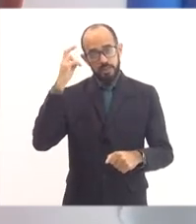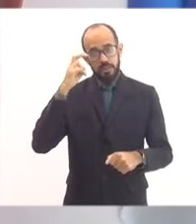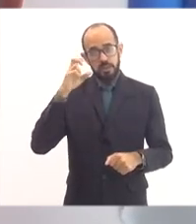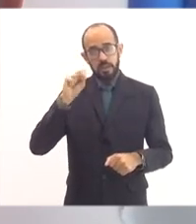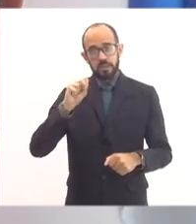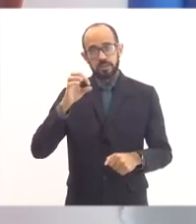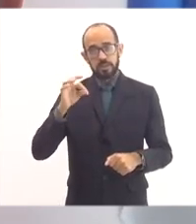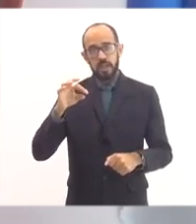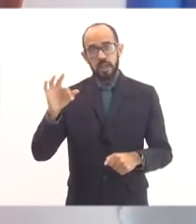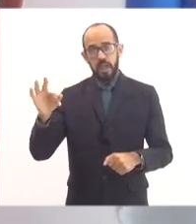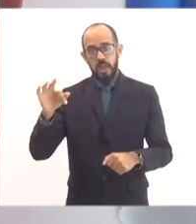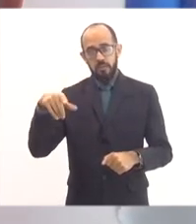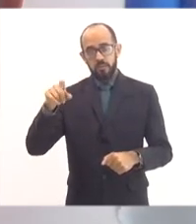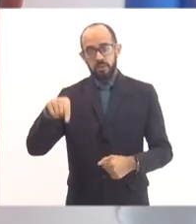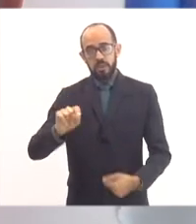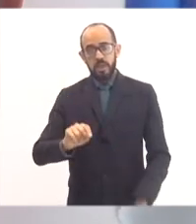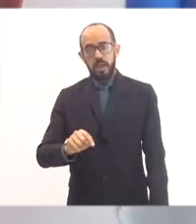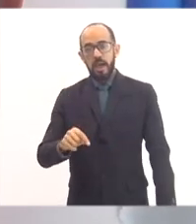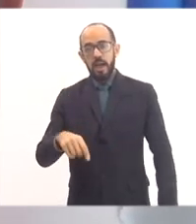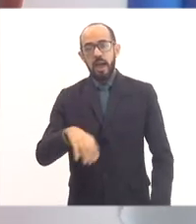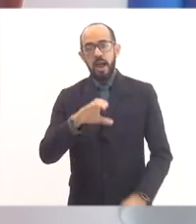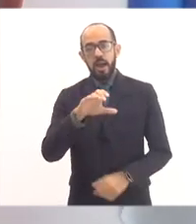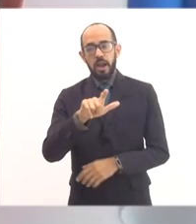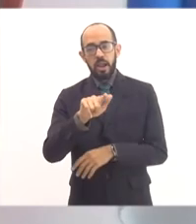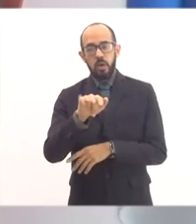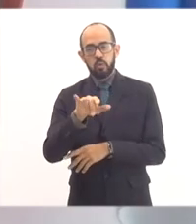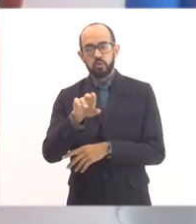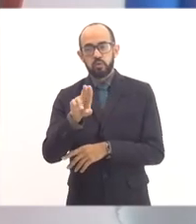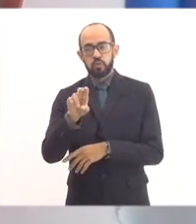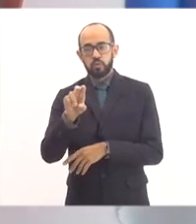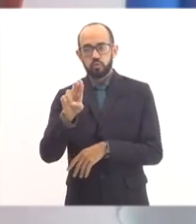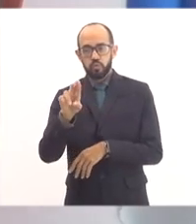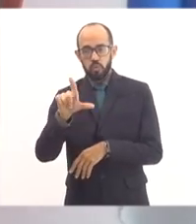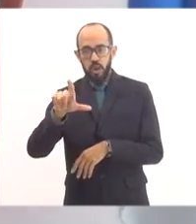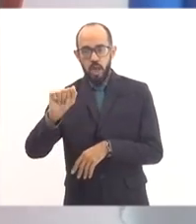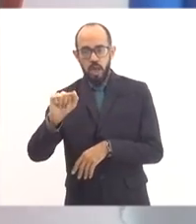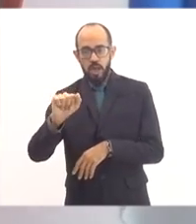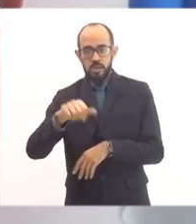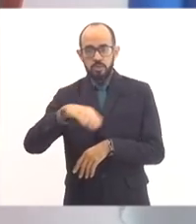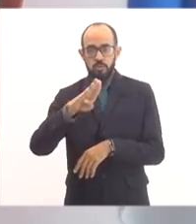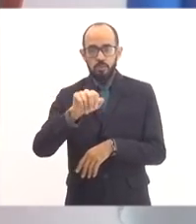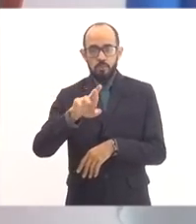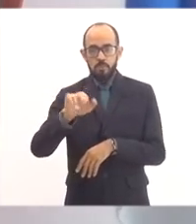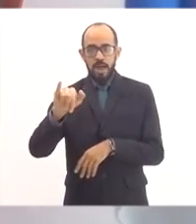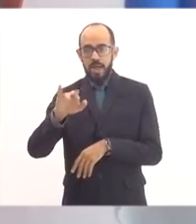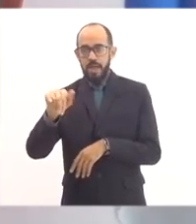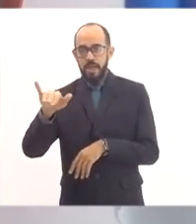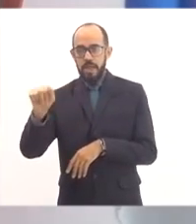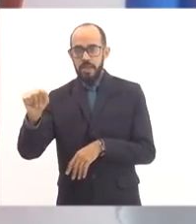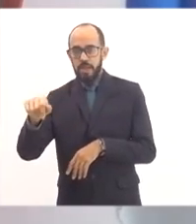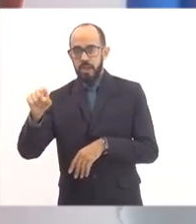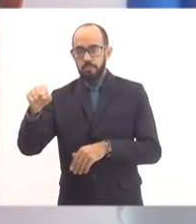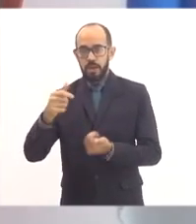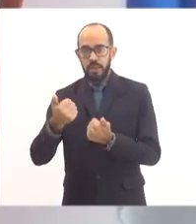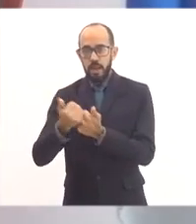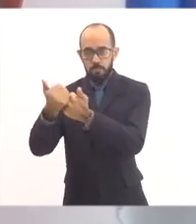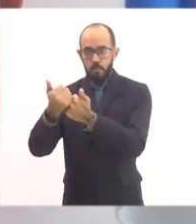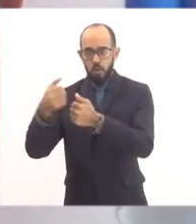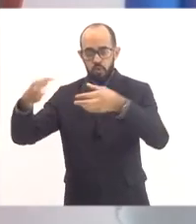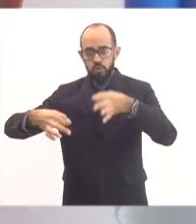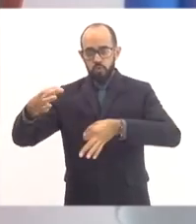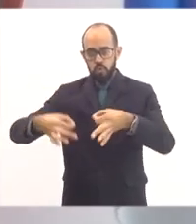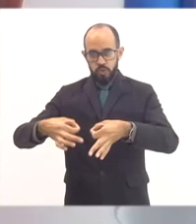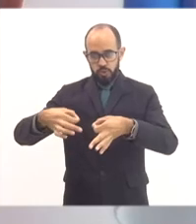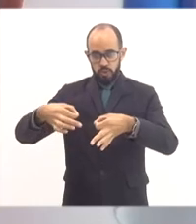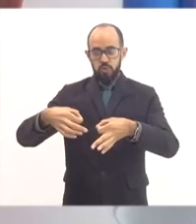cláusula de barreira, que é mais um elemento de força, mais uma ferramenta que a gente tem para dar o alicerce jurídico necessário ao chamamento. Mas